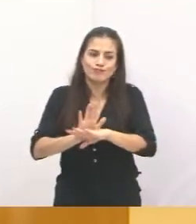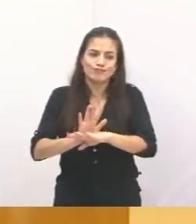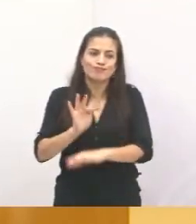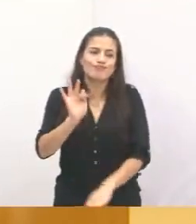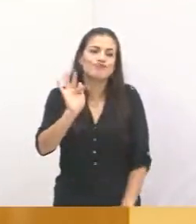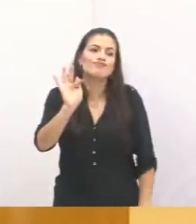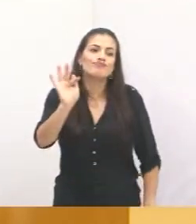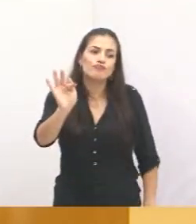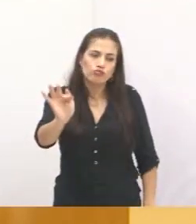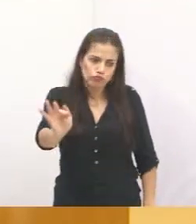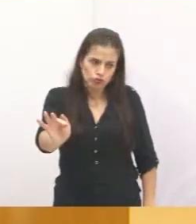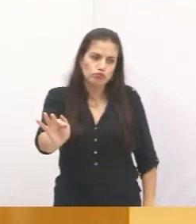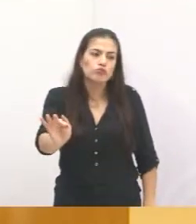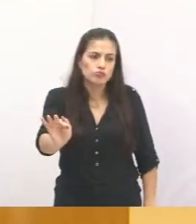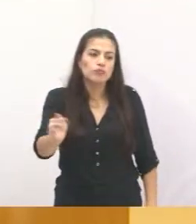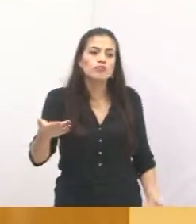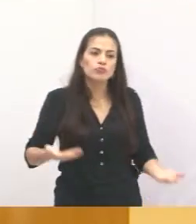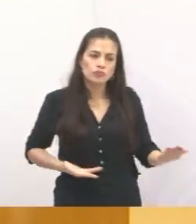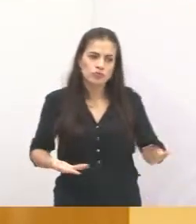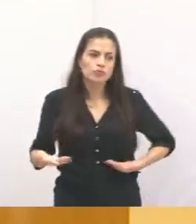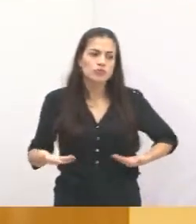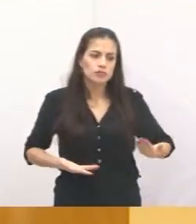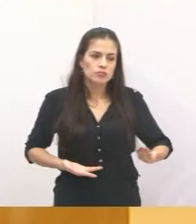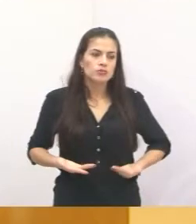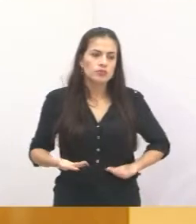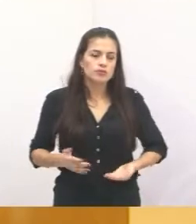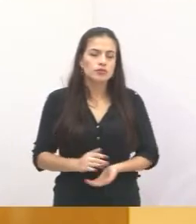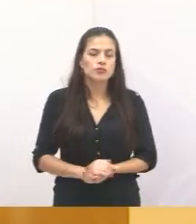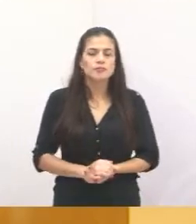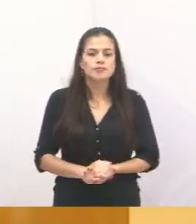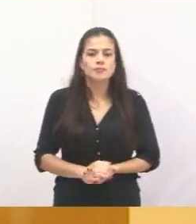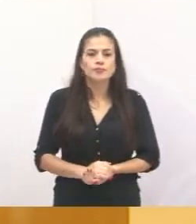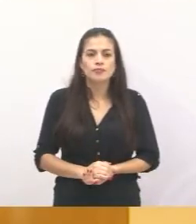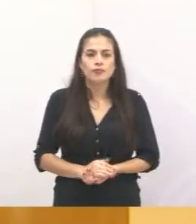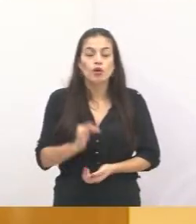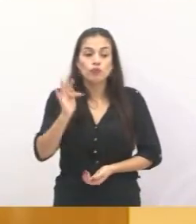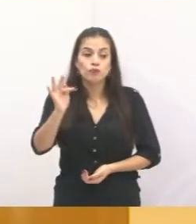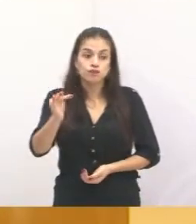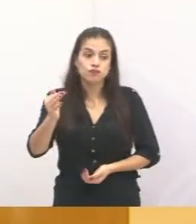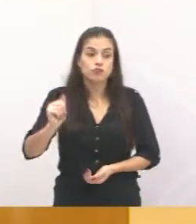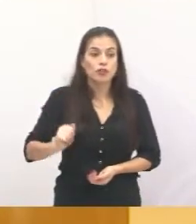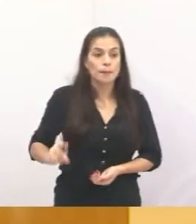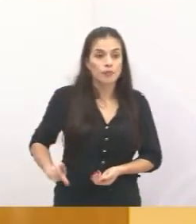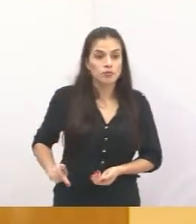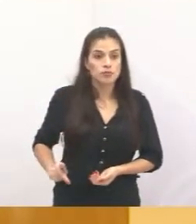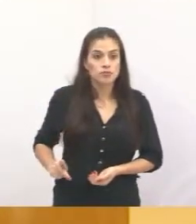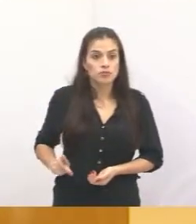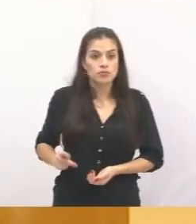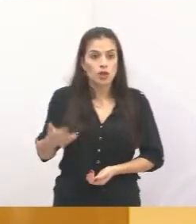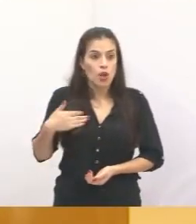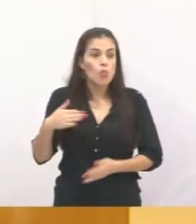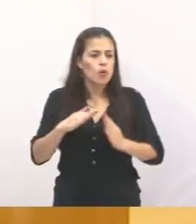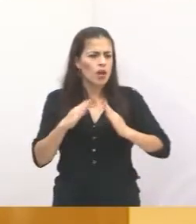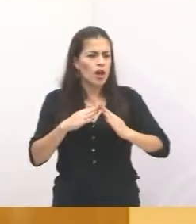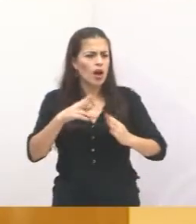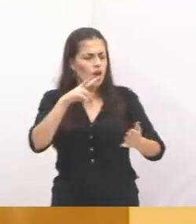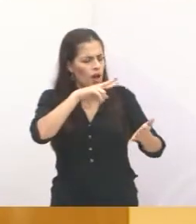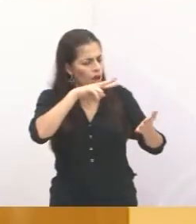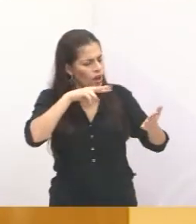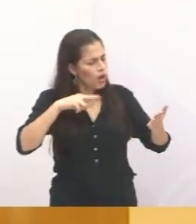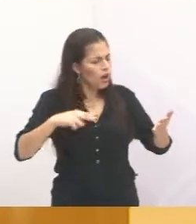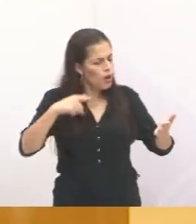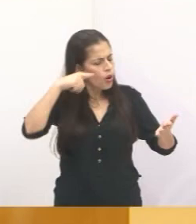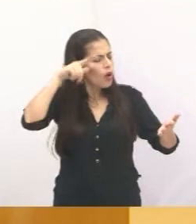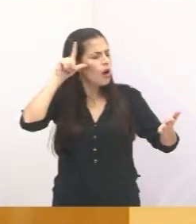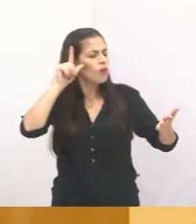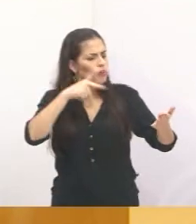para o servidor do futuro, que é os futuros aposentados, correto? Eu tirei essa visão de casa ontem, para mim vir para essa